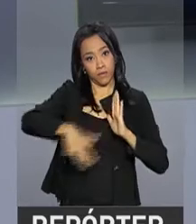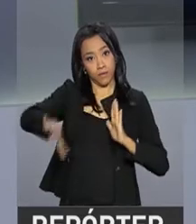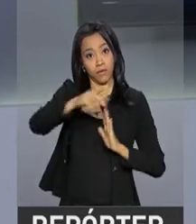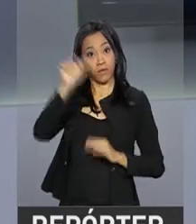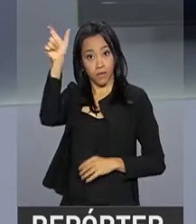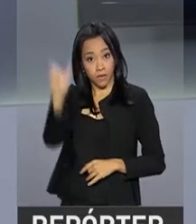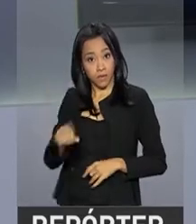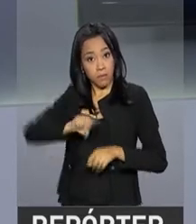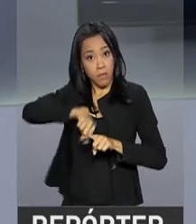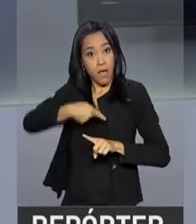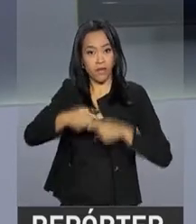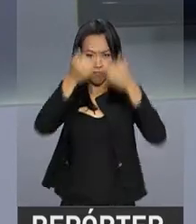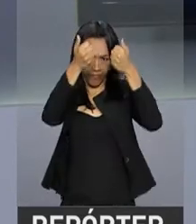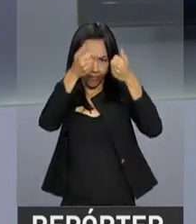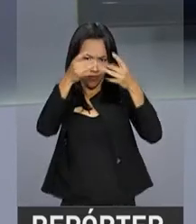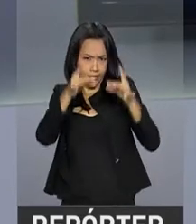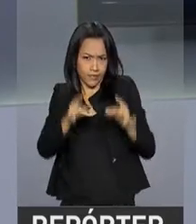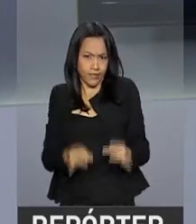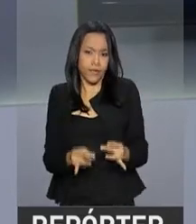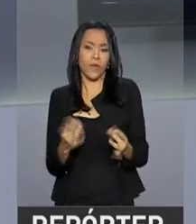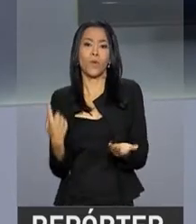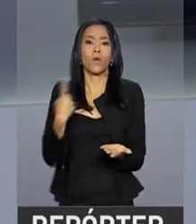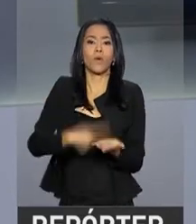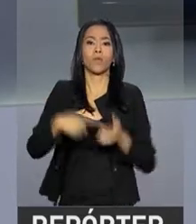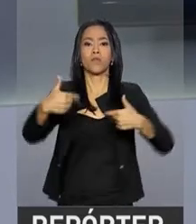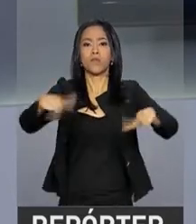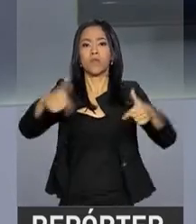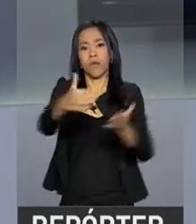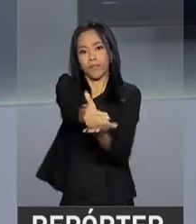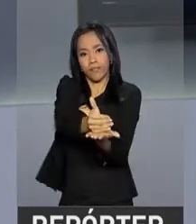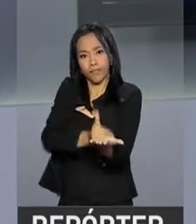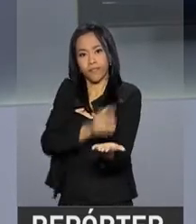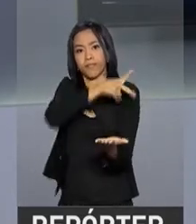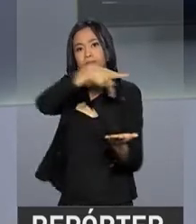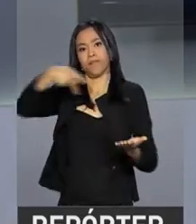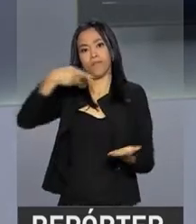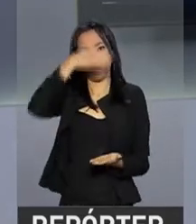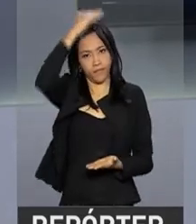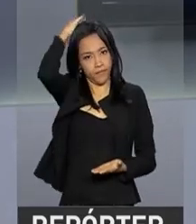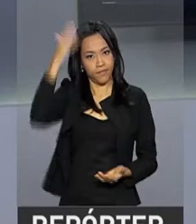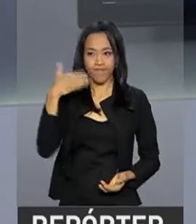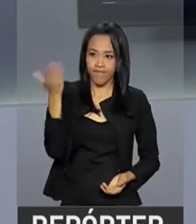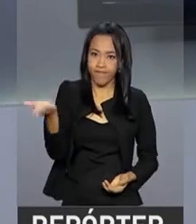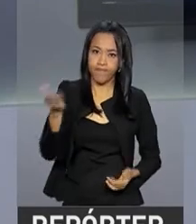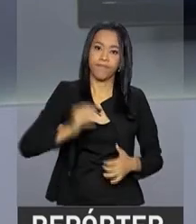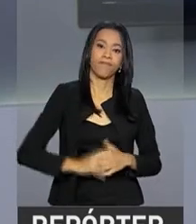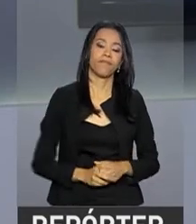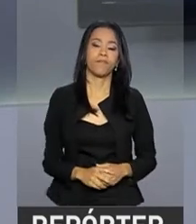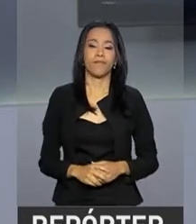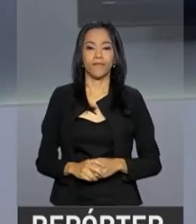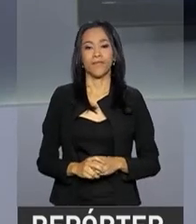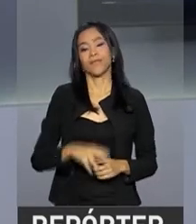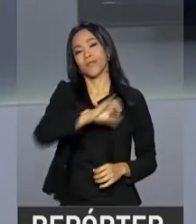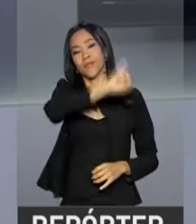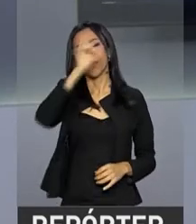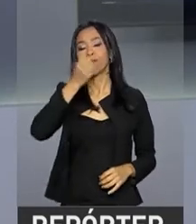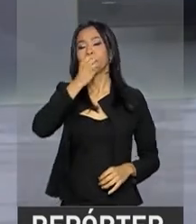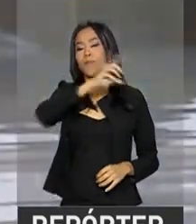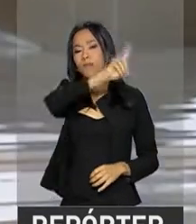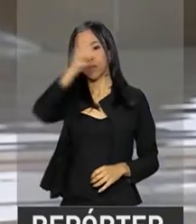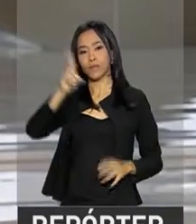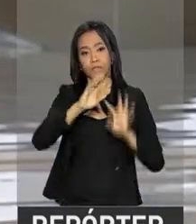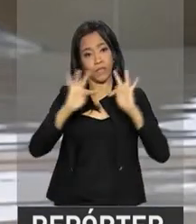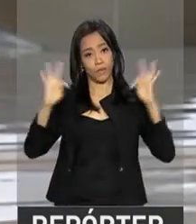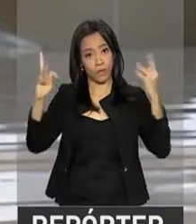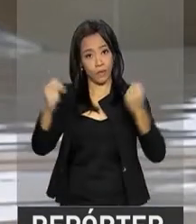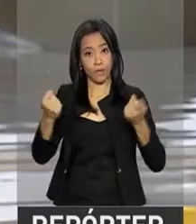mais informações ao vivo sobre a agenda do presidente Michel Temer. Olá, Ney, é com você. Oi, Thaís, bom dia a todos. Pois é,